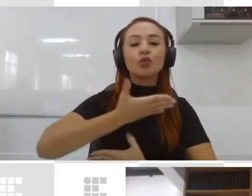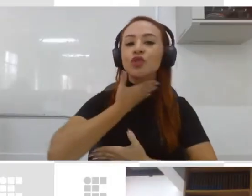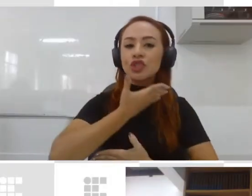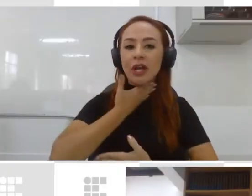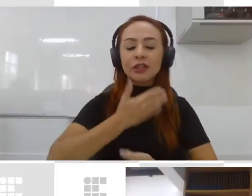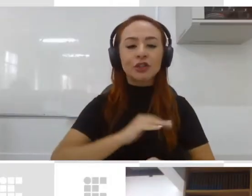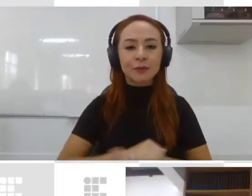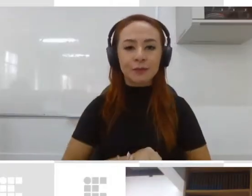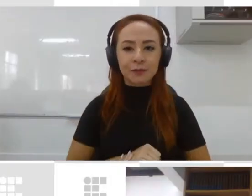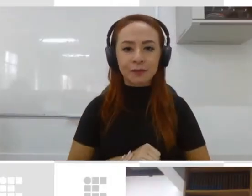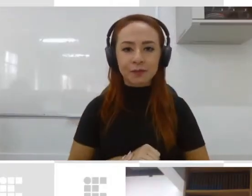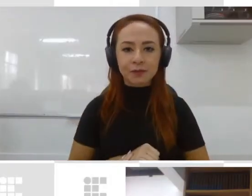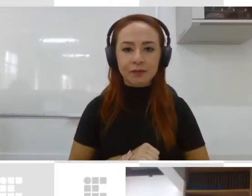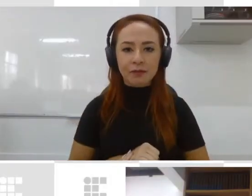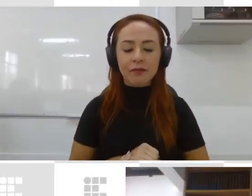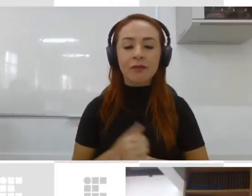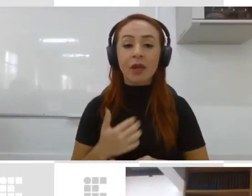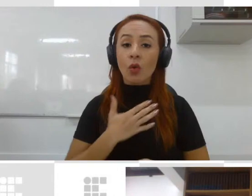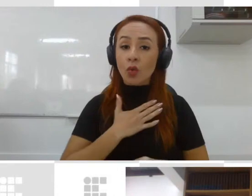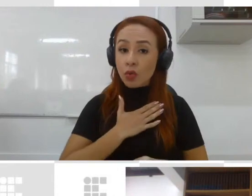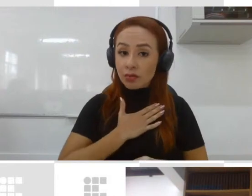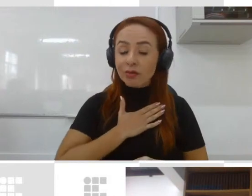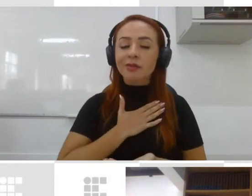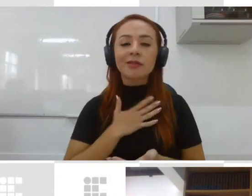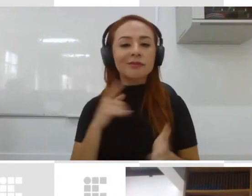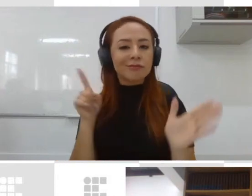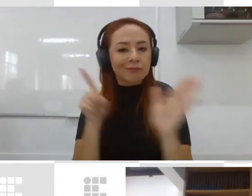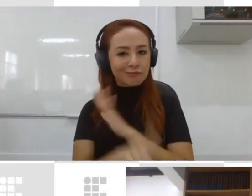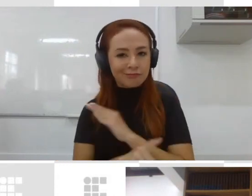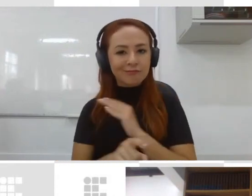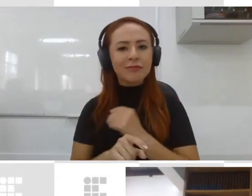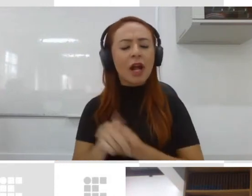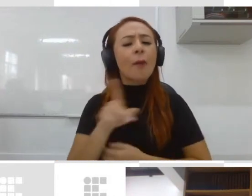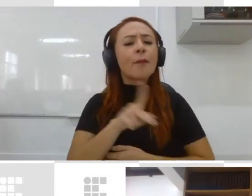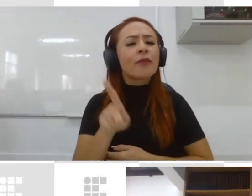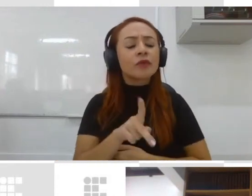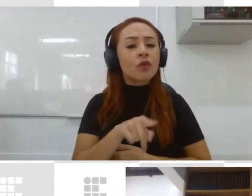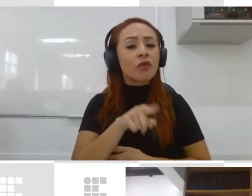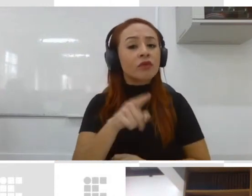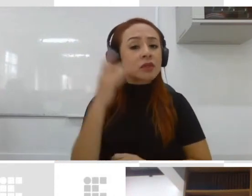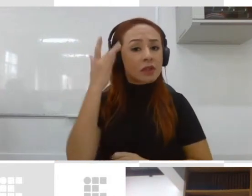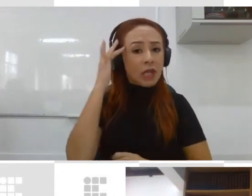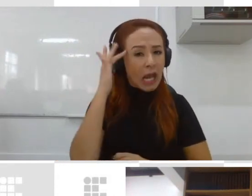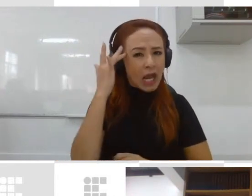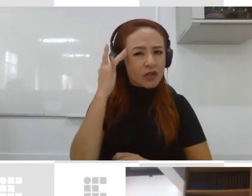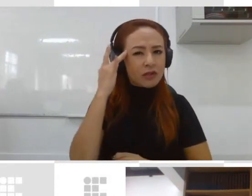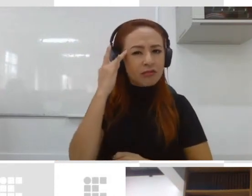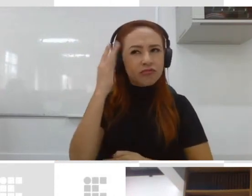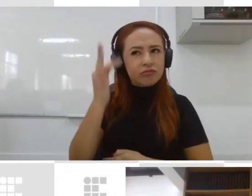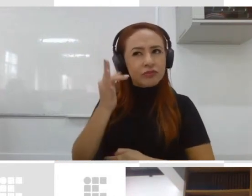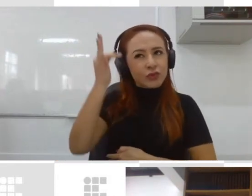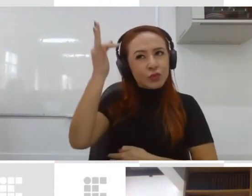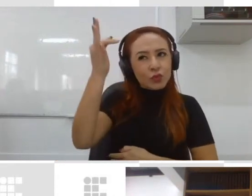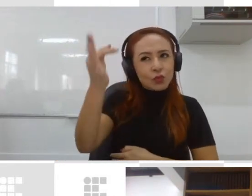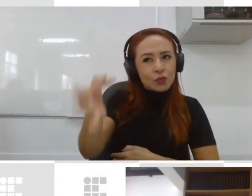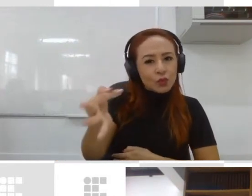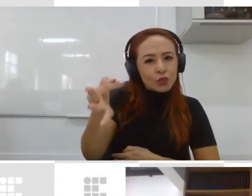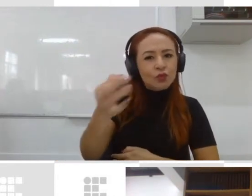iniciar perguntando, professor, qual é a sua expectativa? O senhor é otimista? O senhor acha que